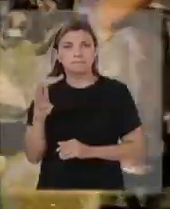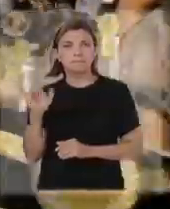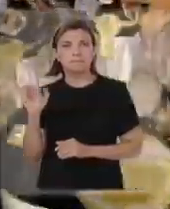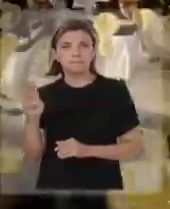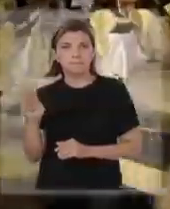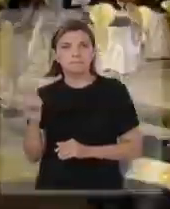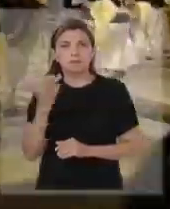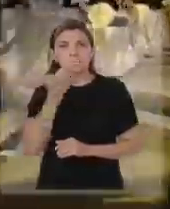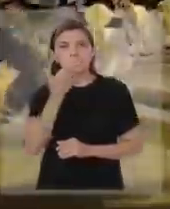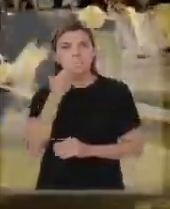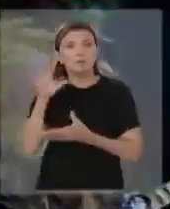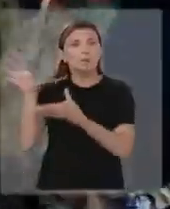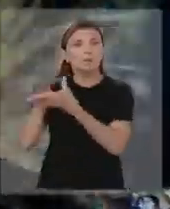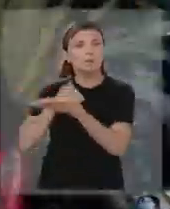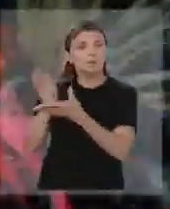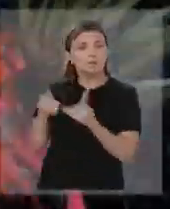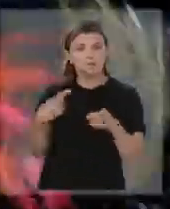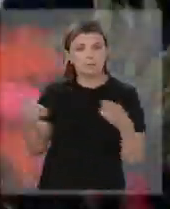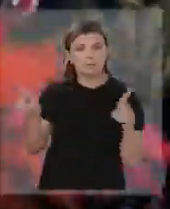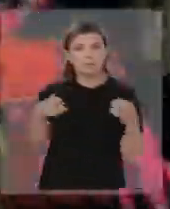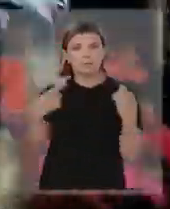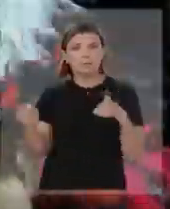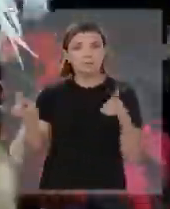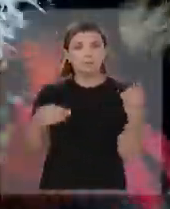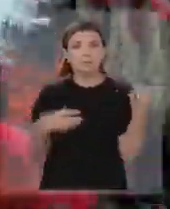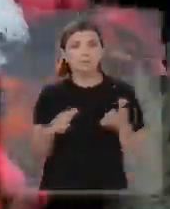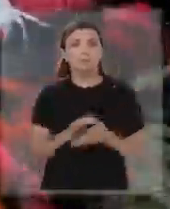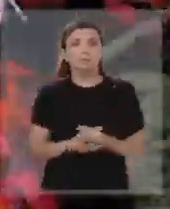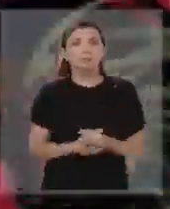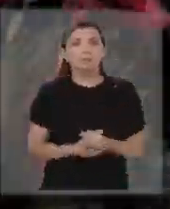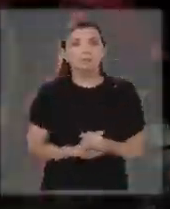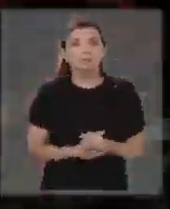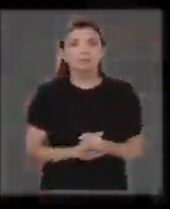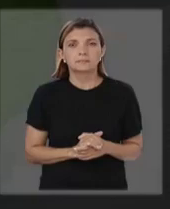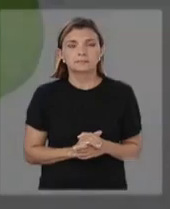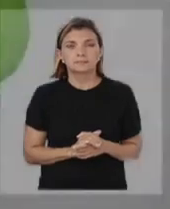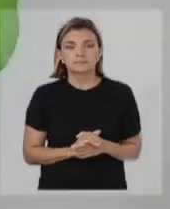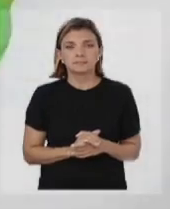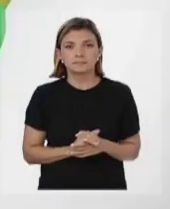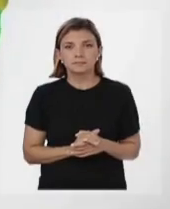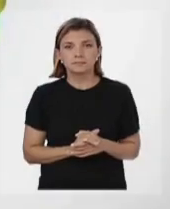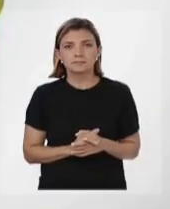Tupinambá. É boi, é boi, é boi, bumbá, é a mulher mais bonita.